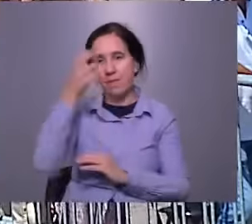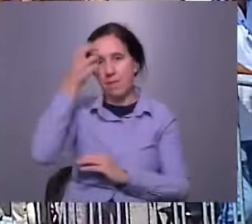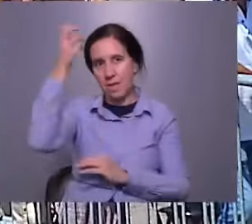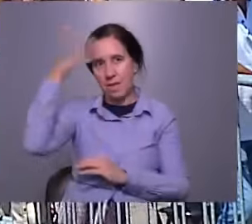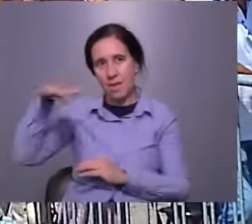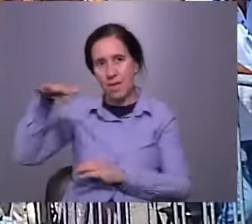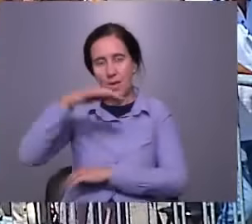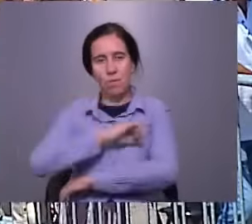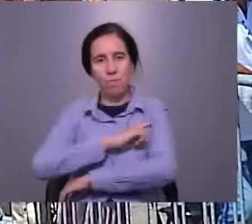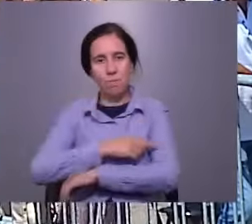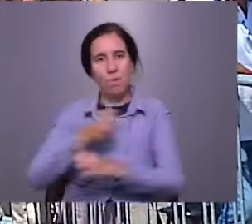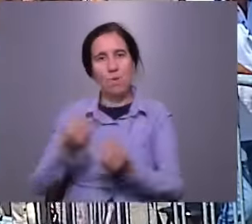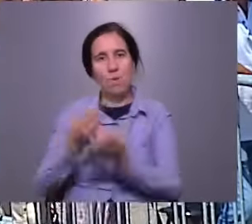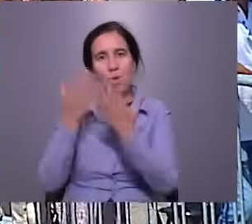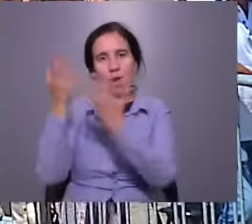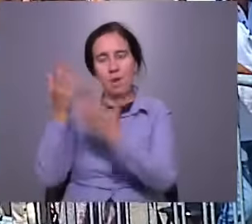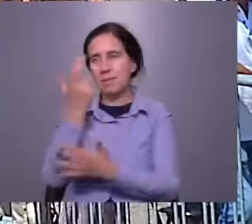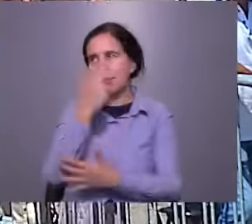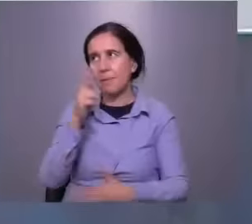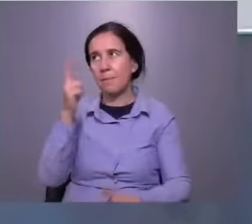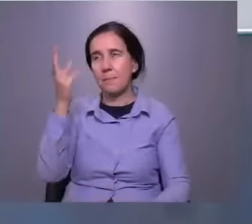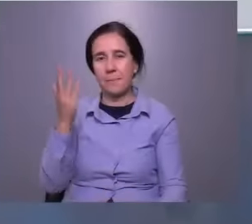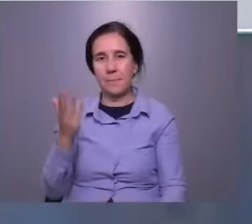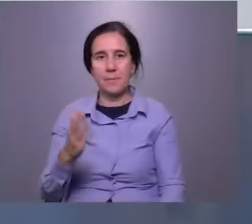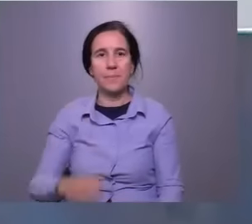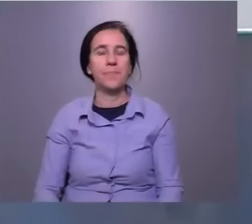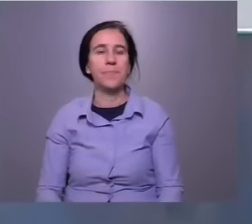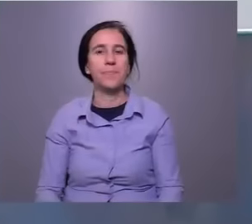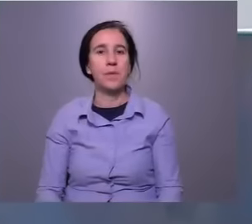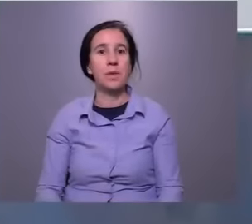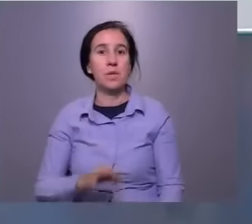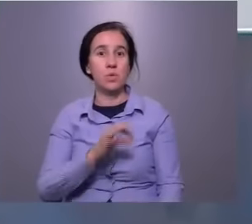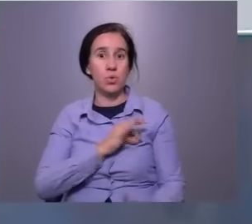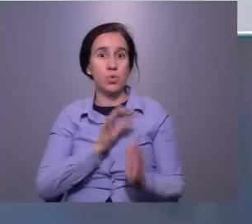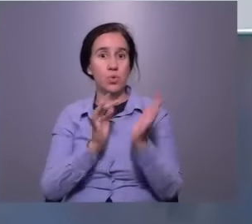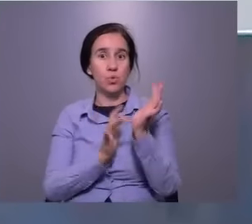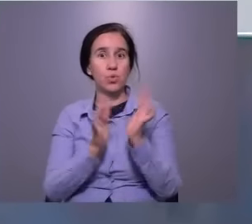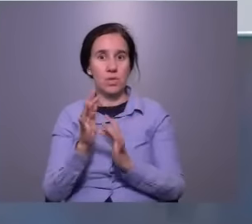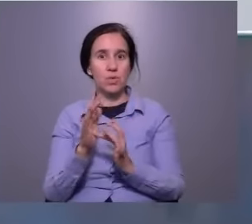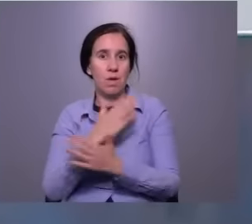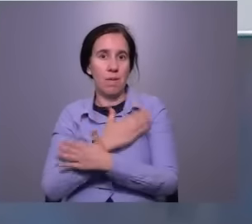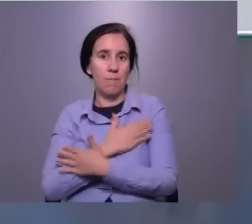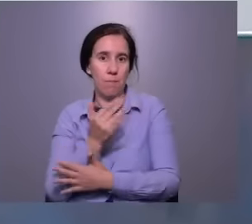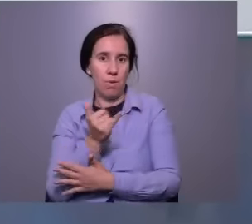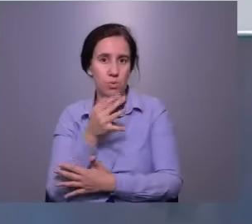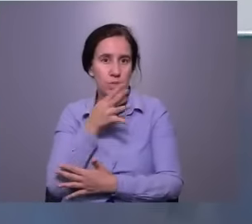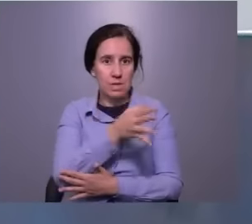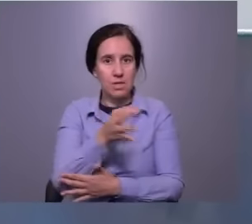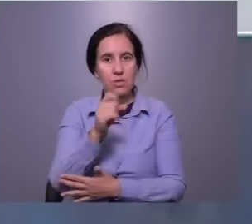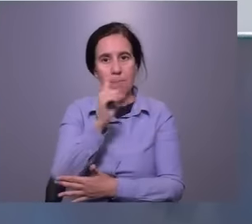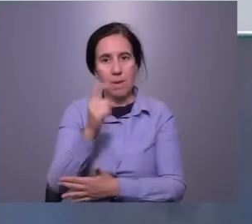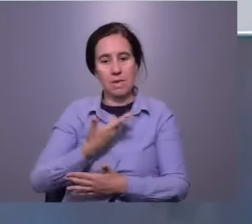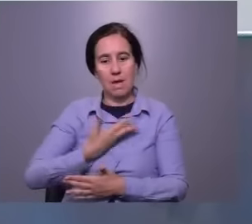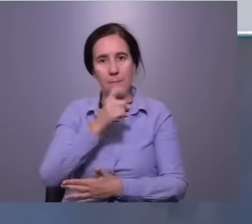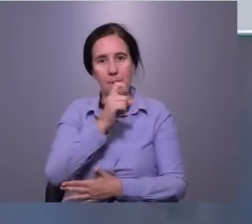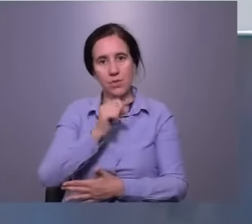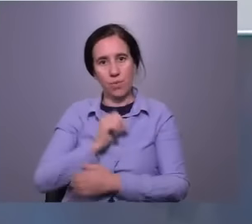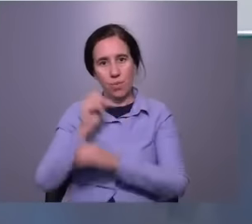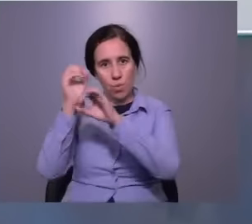sempre livres do pecado e de toda a perturbação, enquanto esperamos a vinda gloriosa de Jesus Cristo, nosso